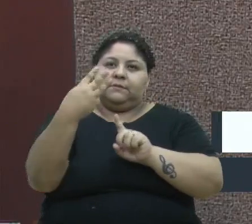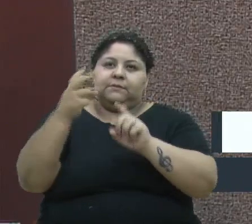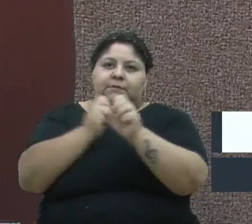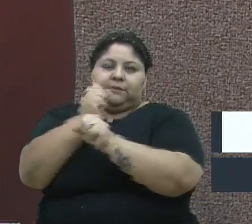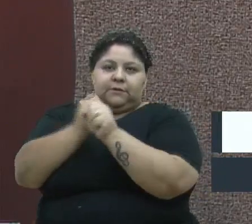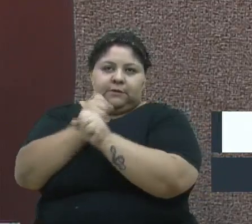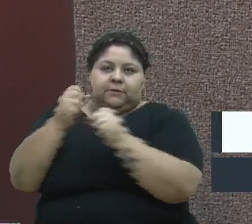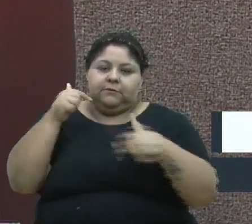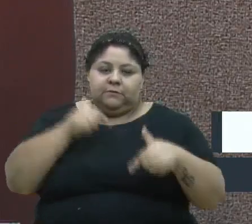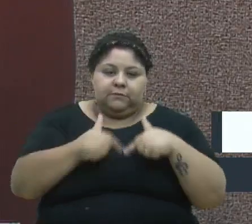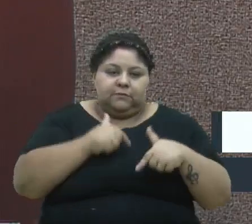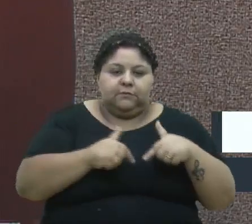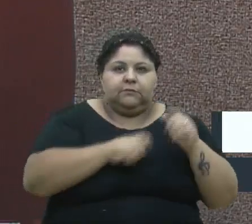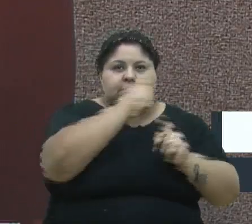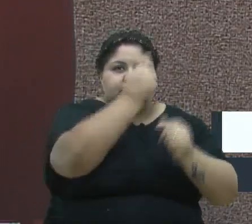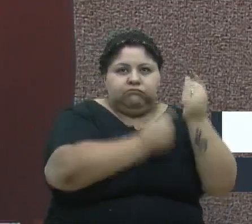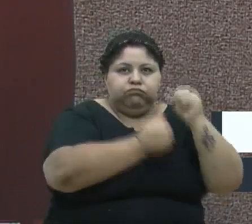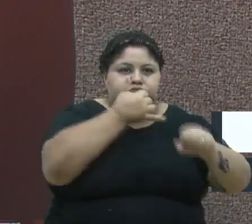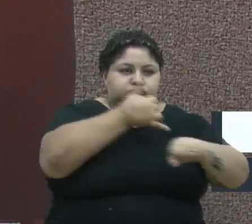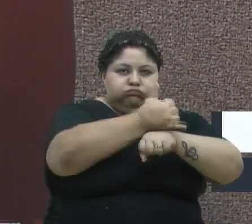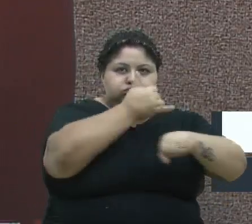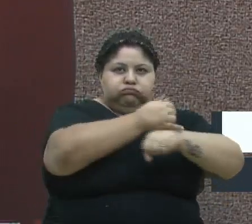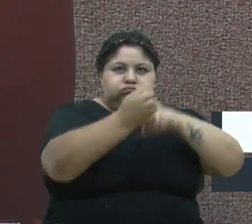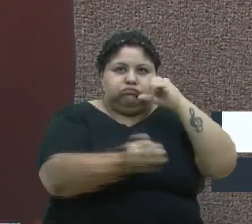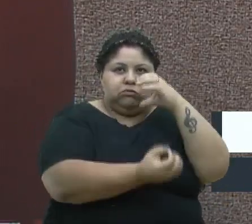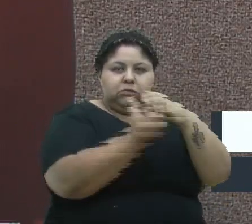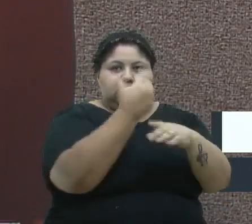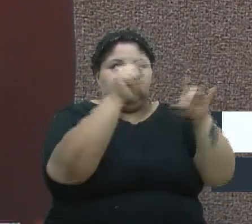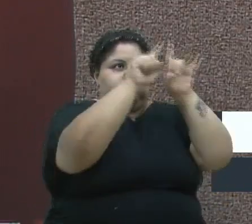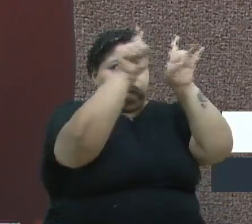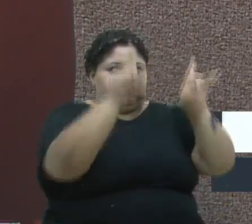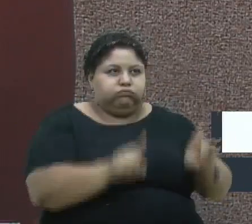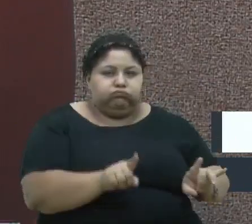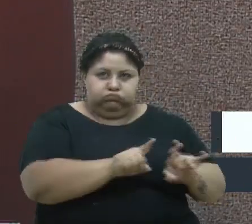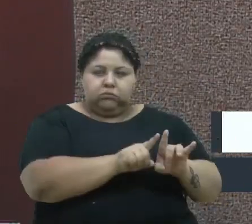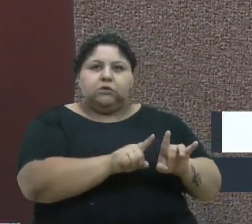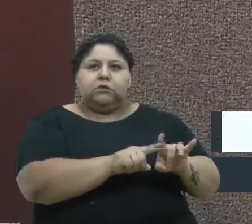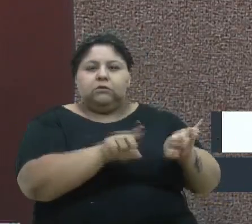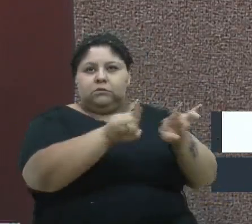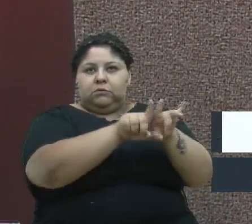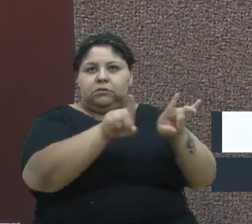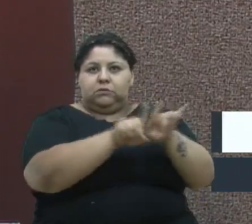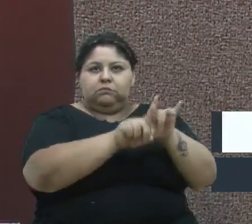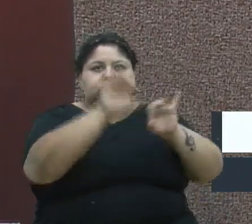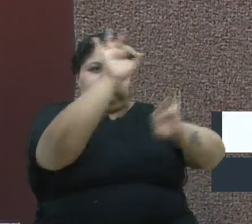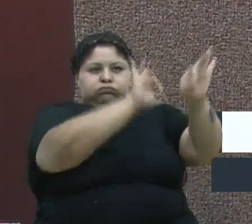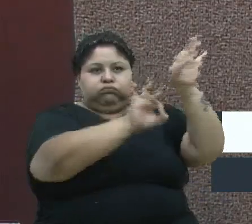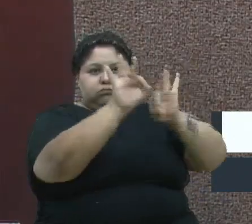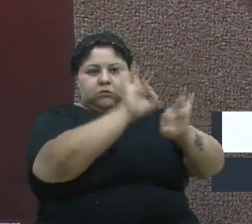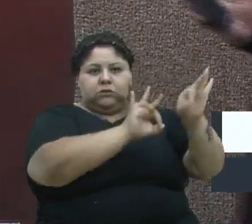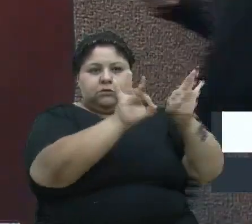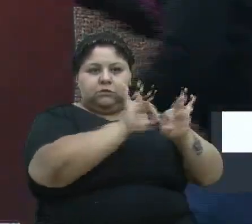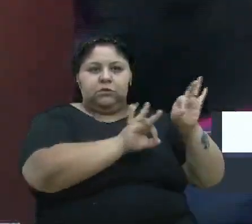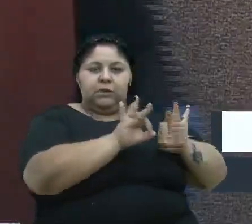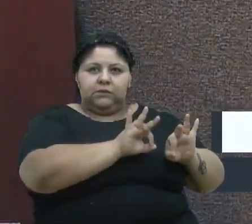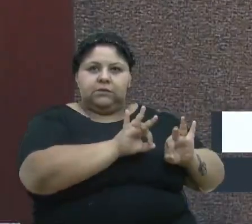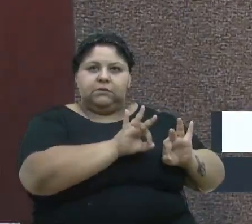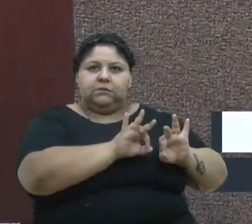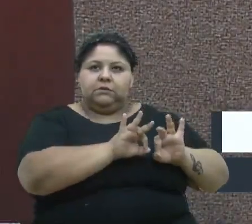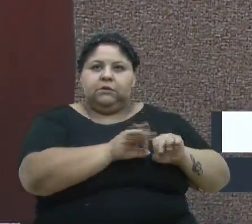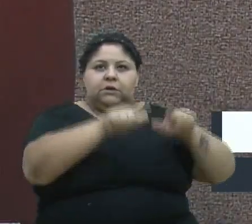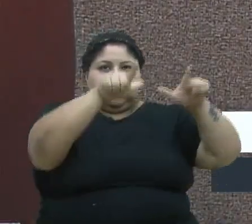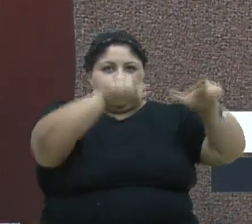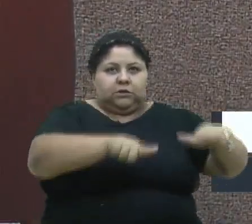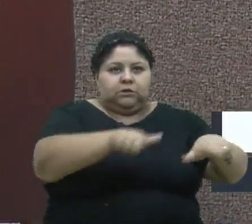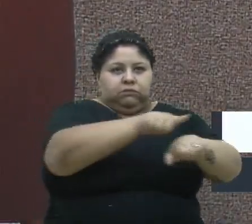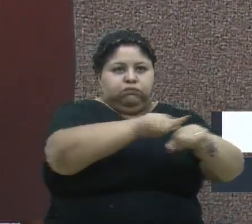trabalhadoras, é uma indústria metalúrgica, fabricante de quadros de comandos, painéis, modulares e soluções em chapa de aço, carbono e